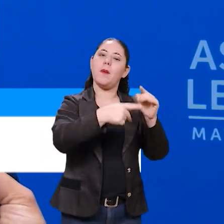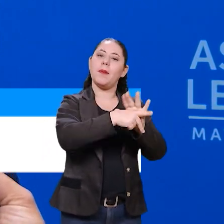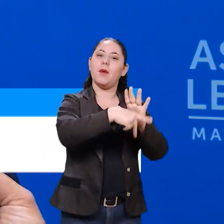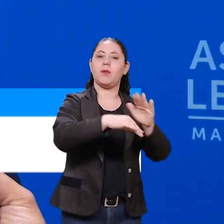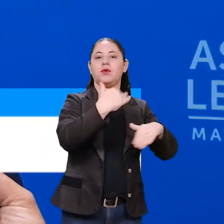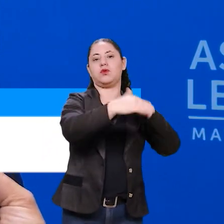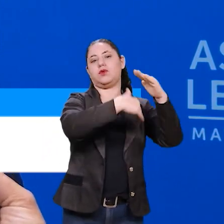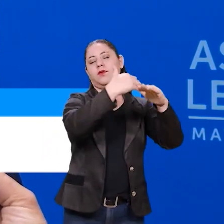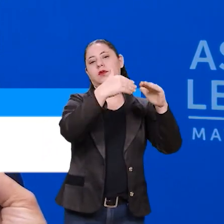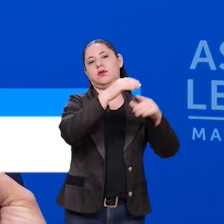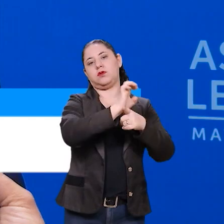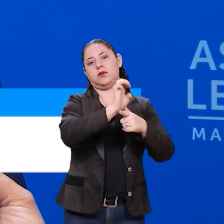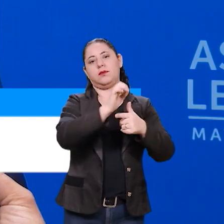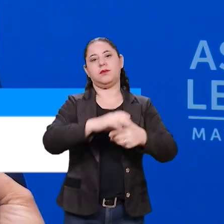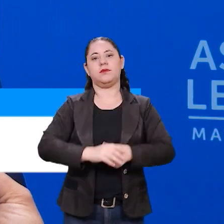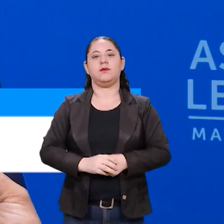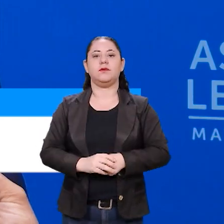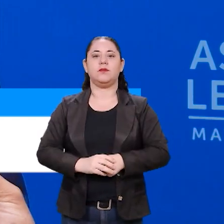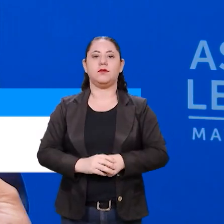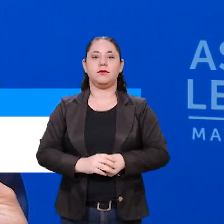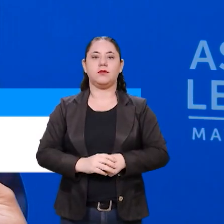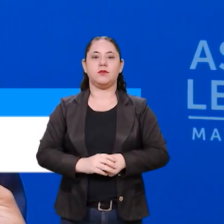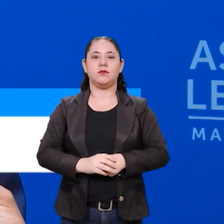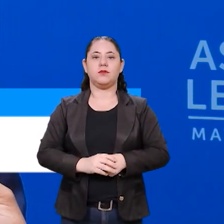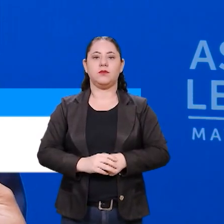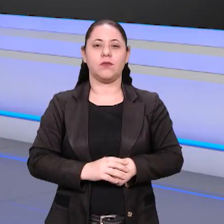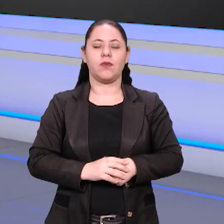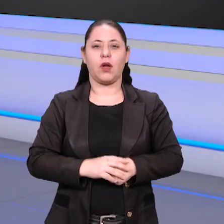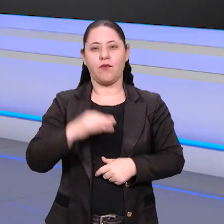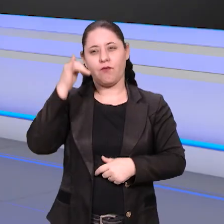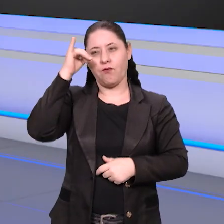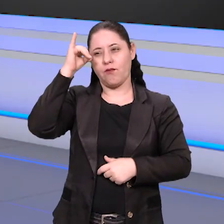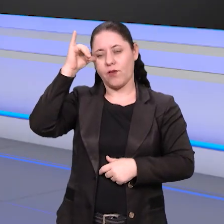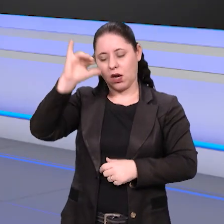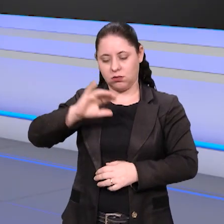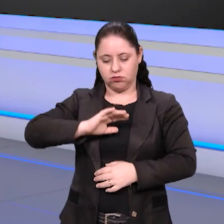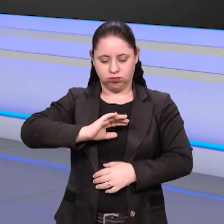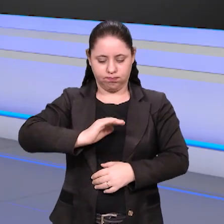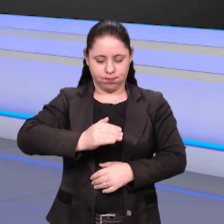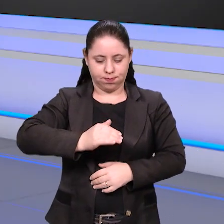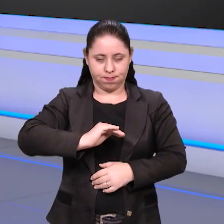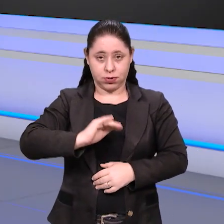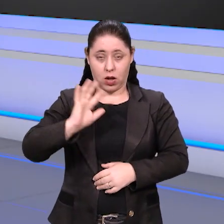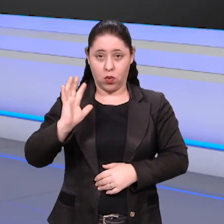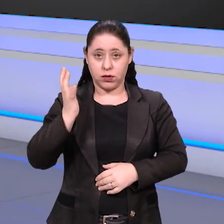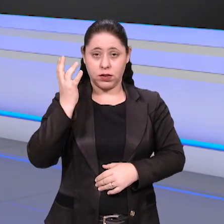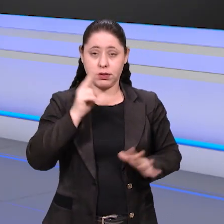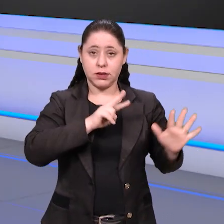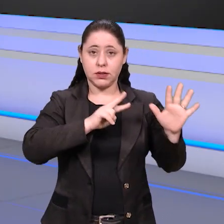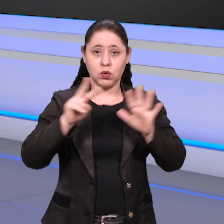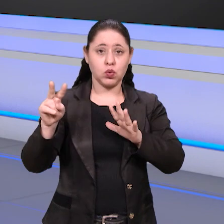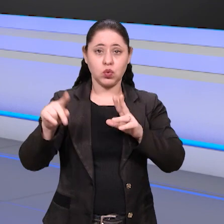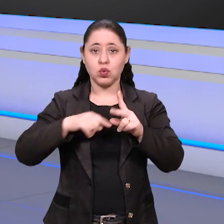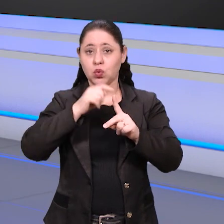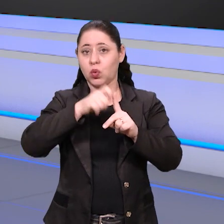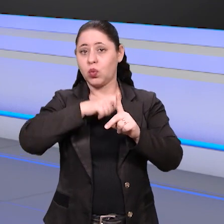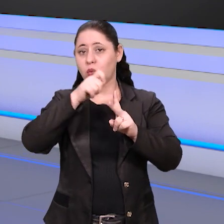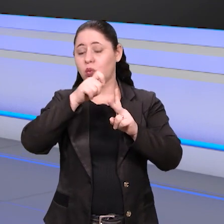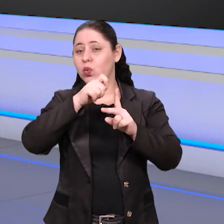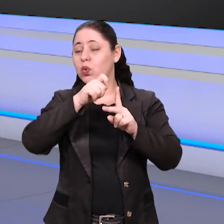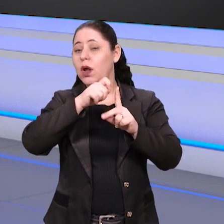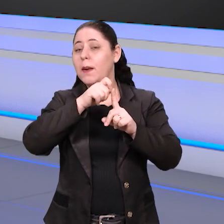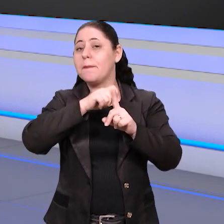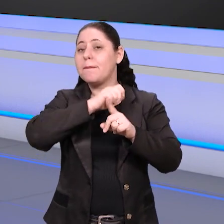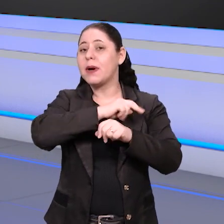mais amoldado com as suas necessidades de crescimento e desenvolvimento econômico. O combate à pedofilia, realizado na segunda semana do mês